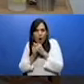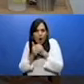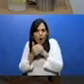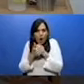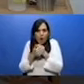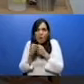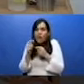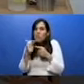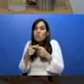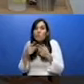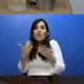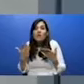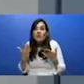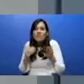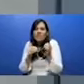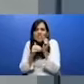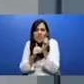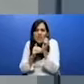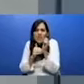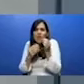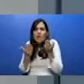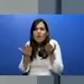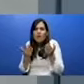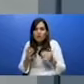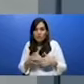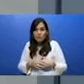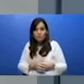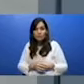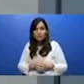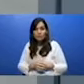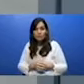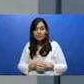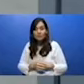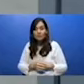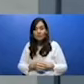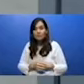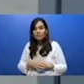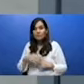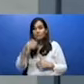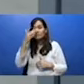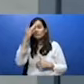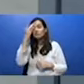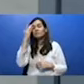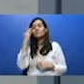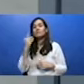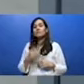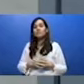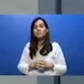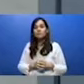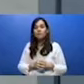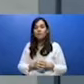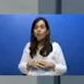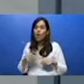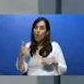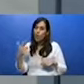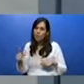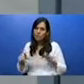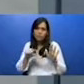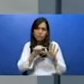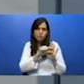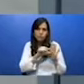aula, que põe lá, deixa o espaço, o recuo do parágrafo, que seria a outra parte do